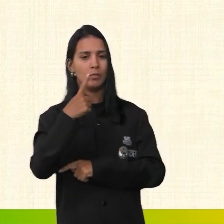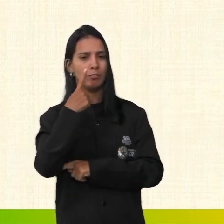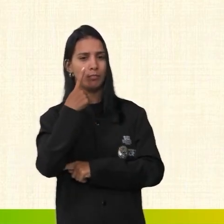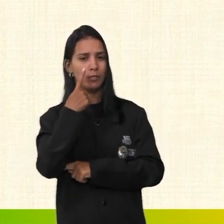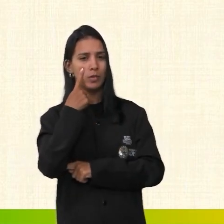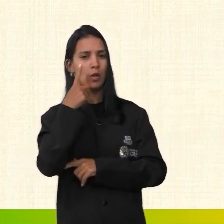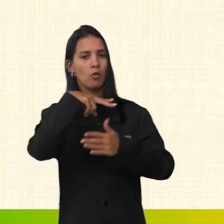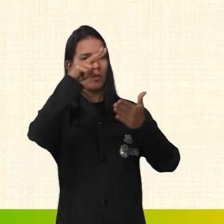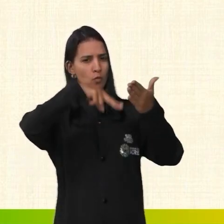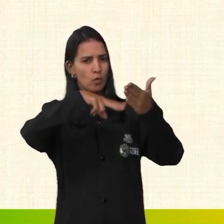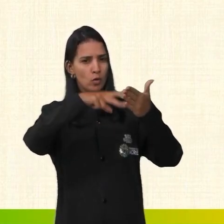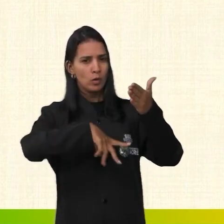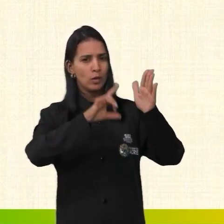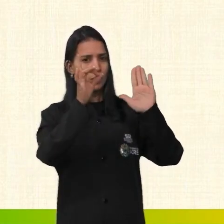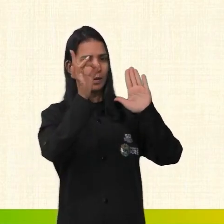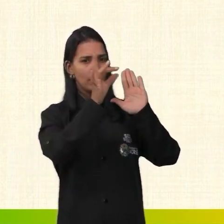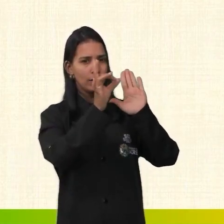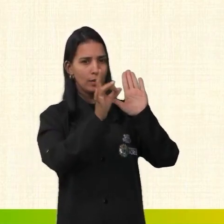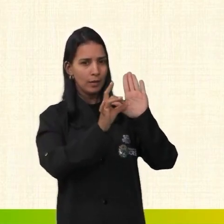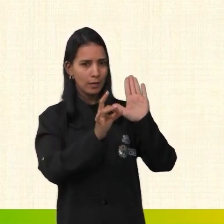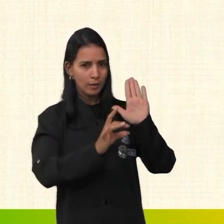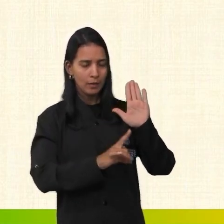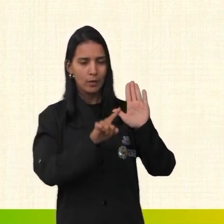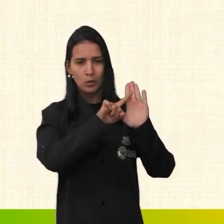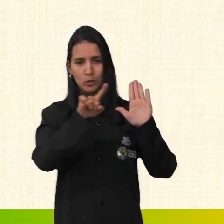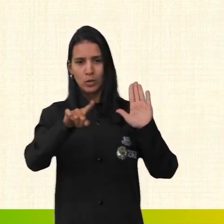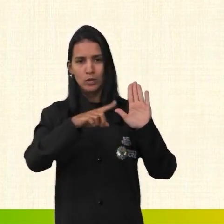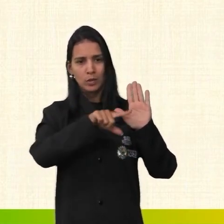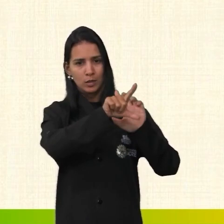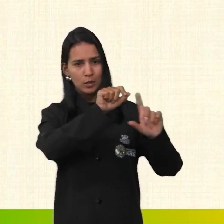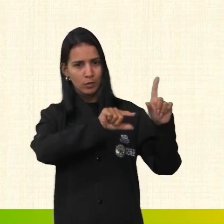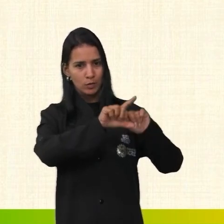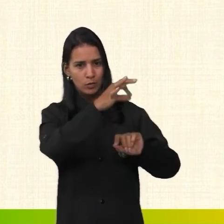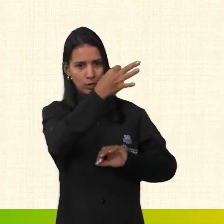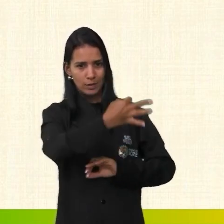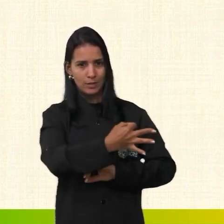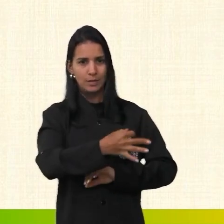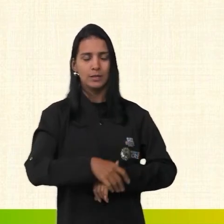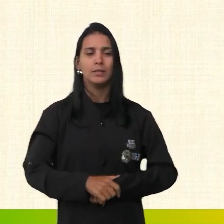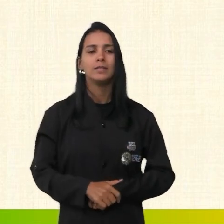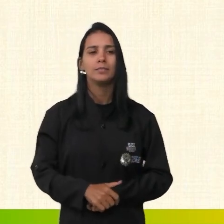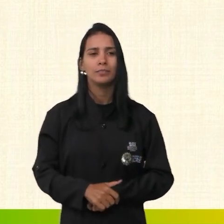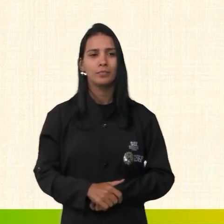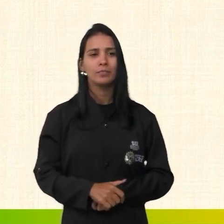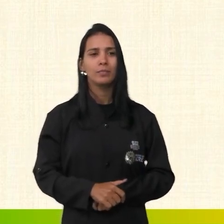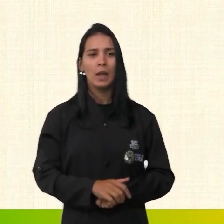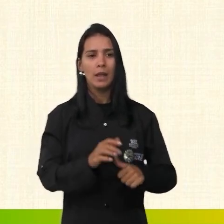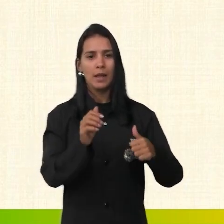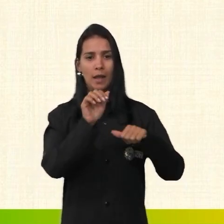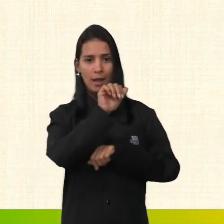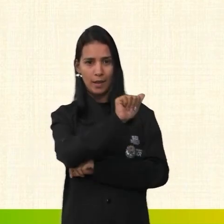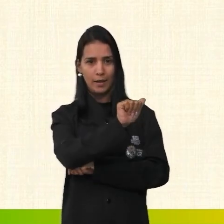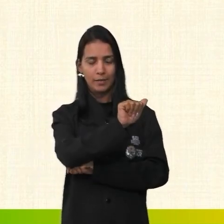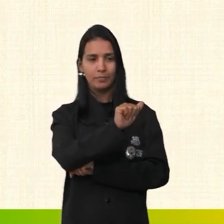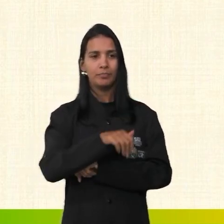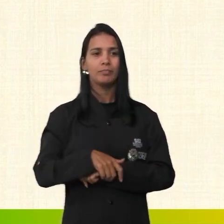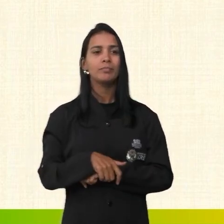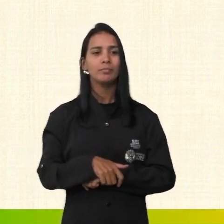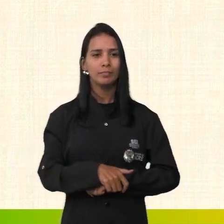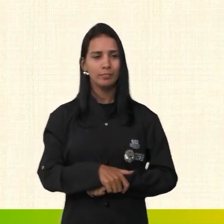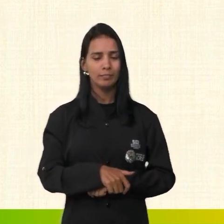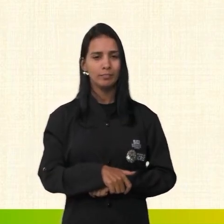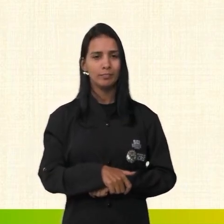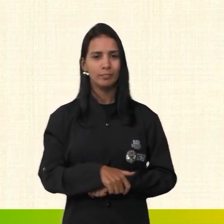vez e vocês vão vendo comigo qual que não se encaixa, tudo bem? Na letra A, did she go to the party last night?